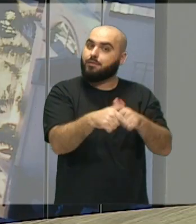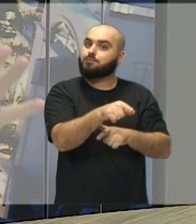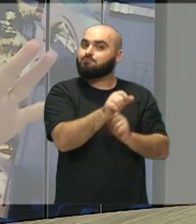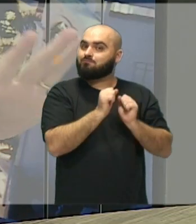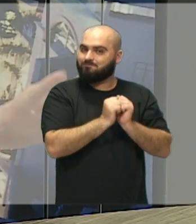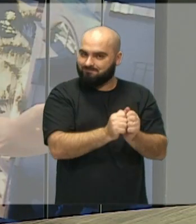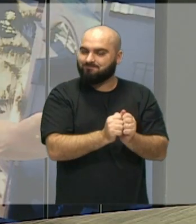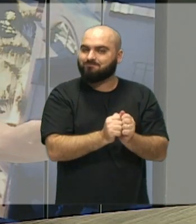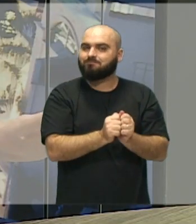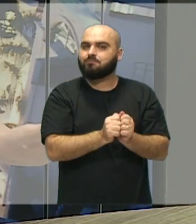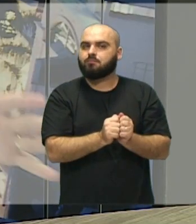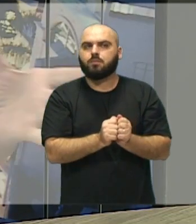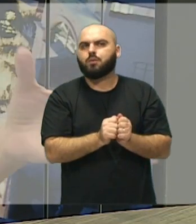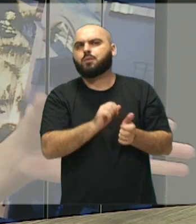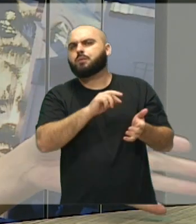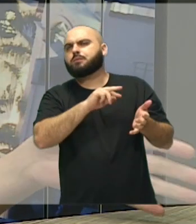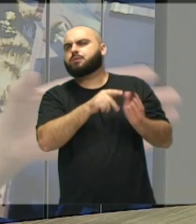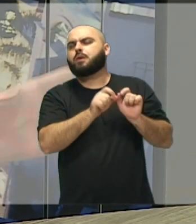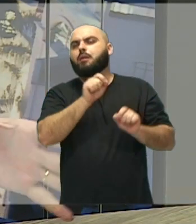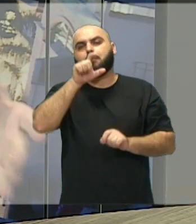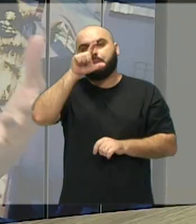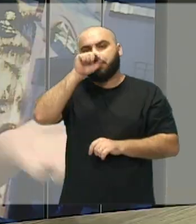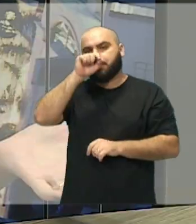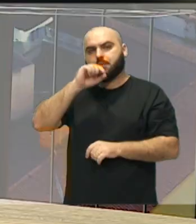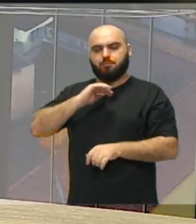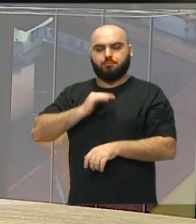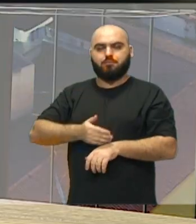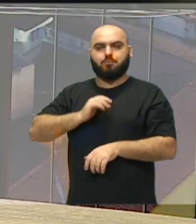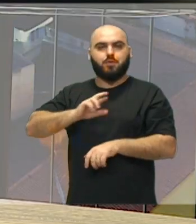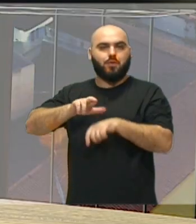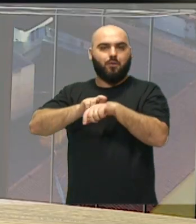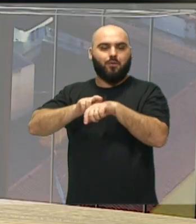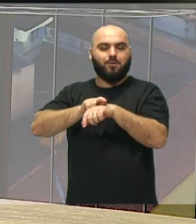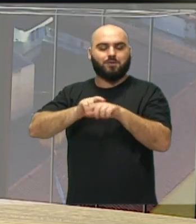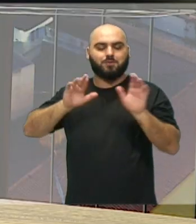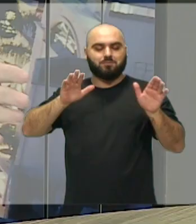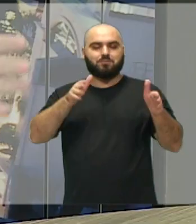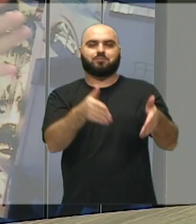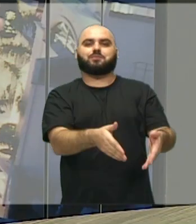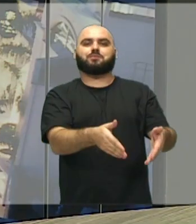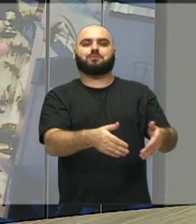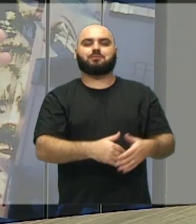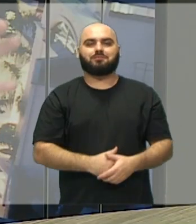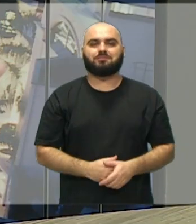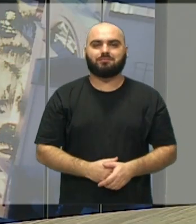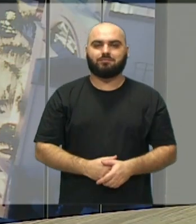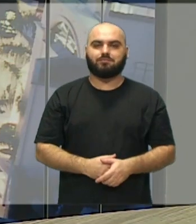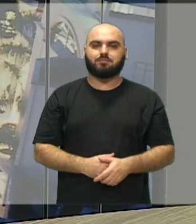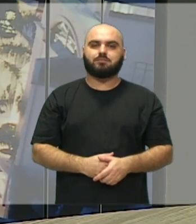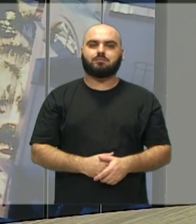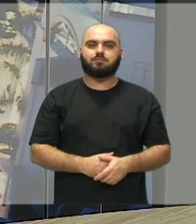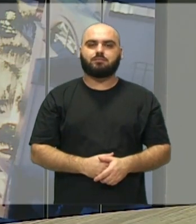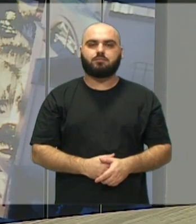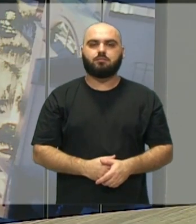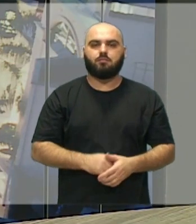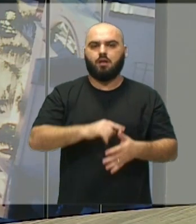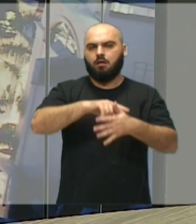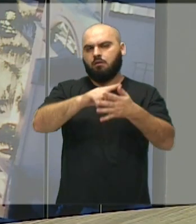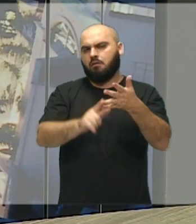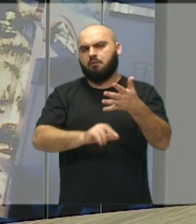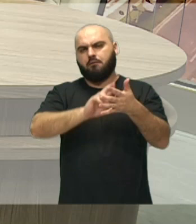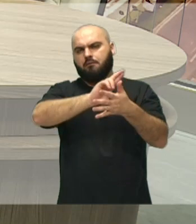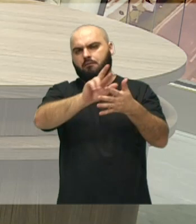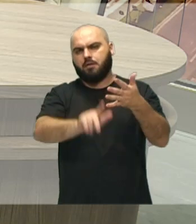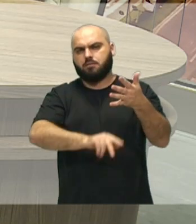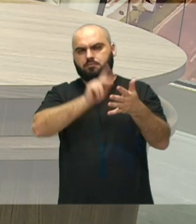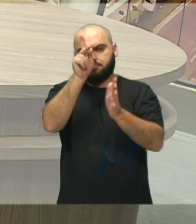que aí é onde o papagaio de peito roxo se encaixa, né? Então, tem são vários projetos que a